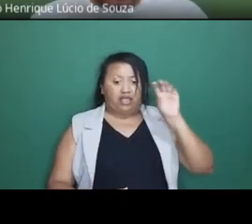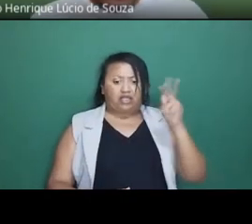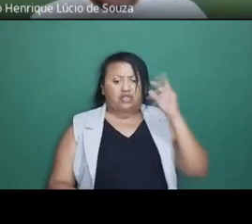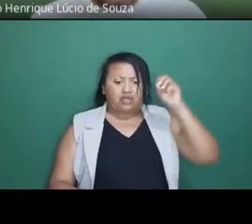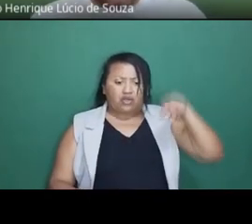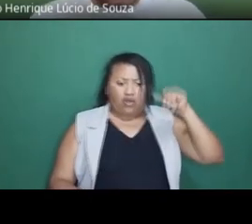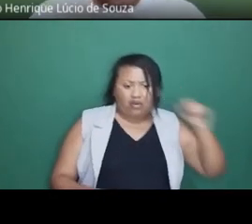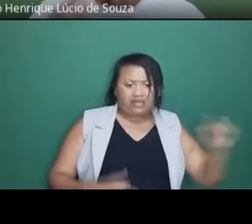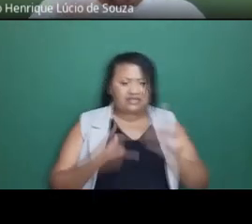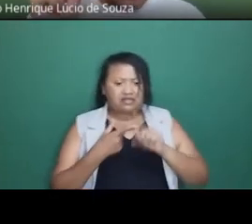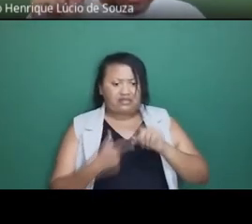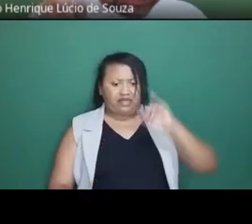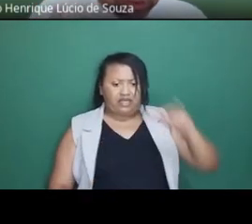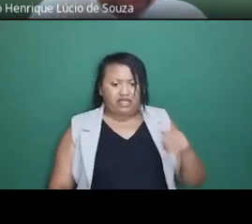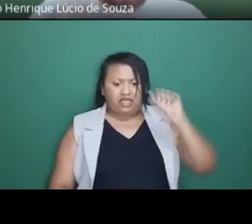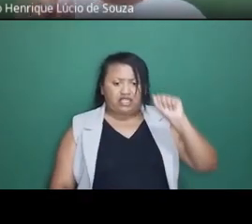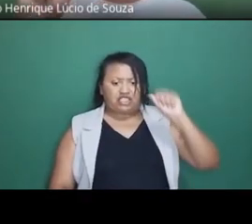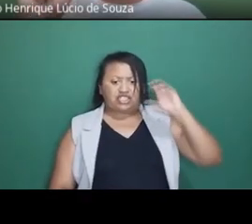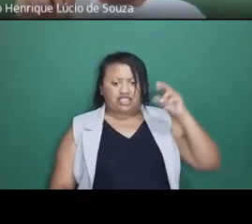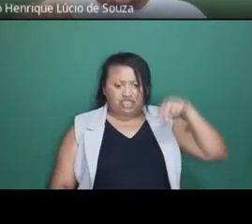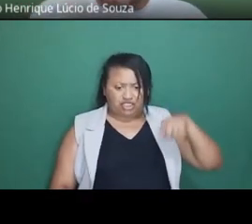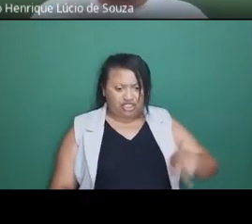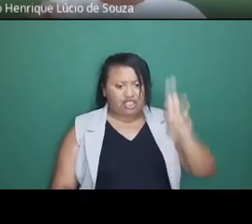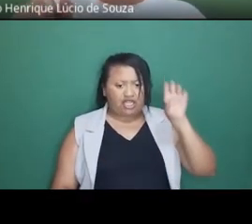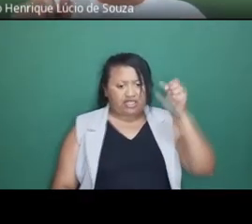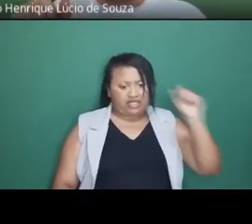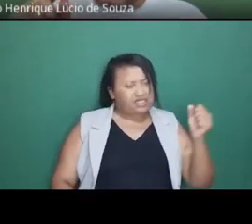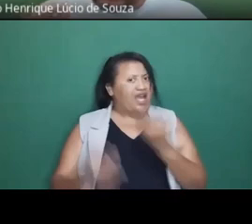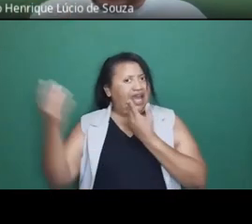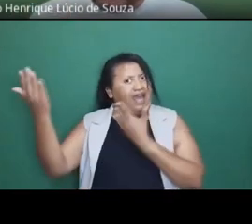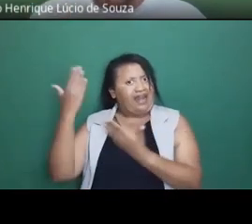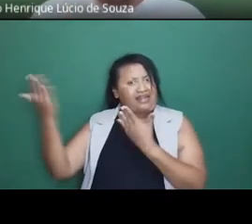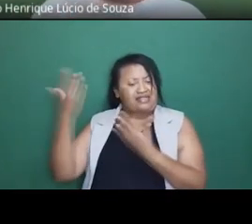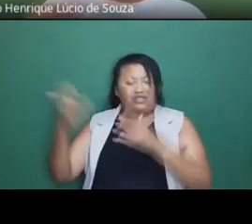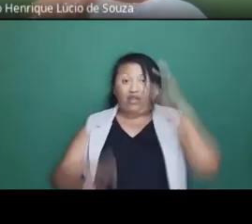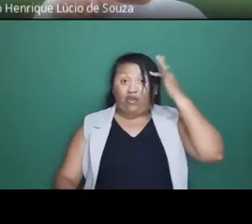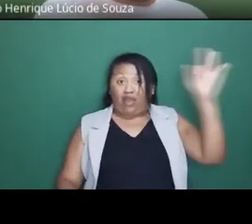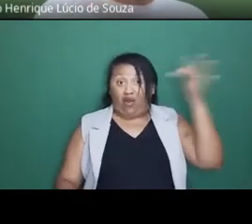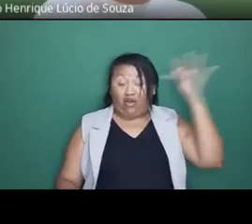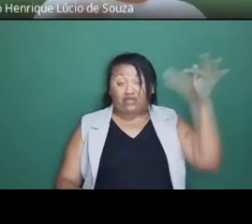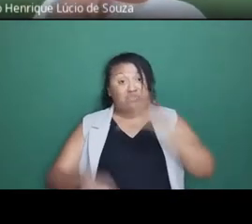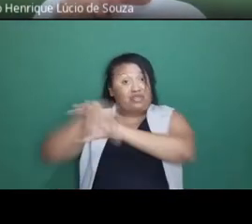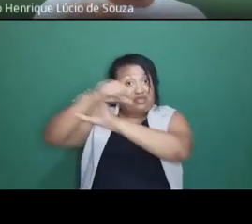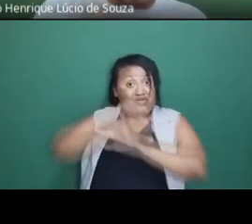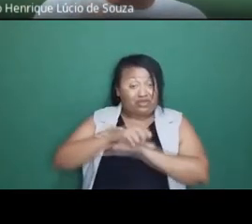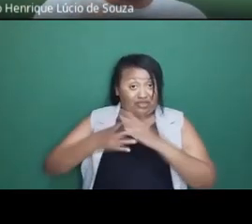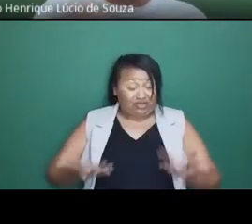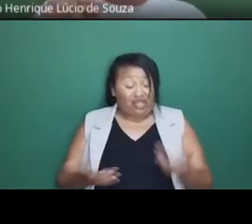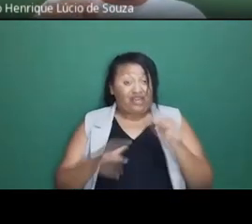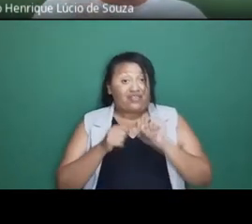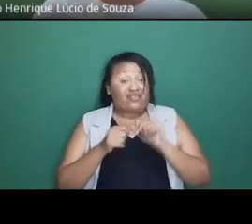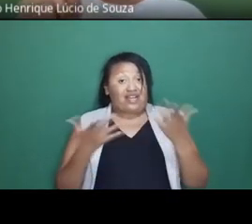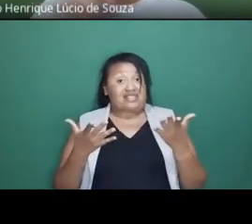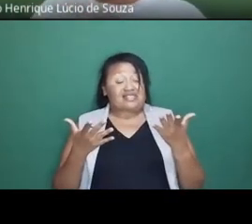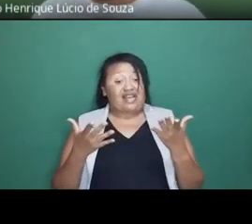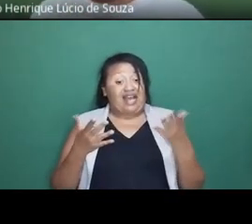relacione o que ele pede relacione os teóricos do absolutismo e faça as associações